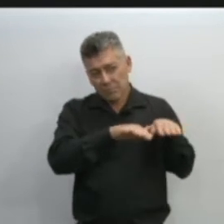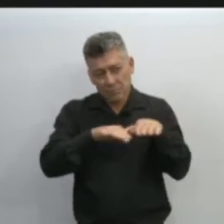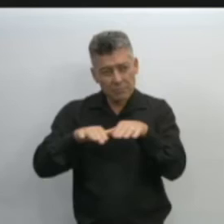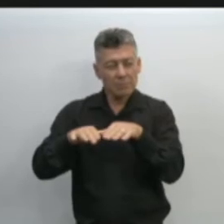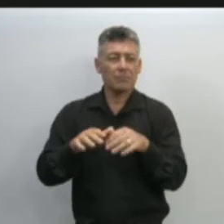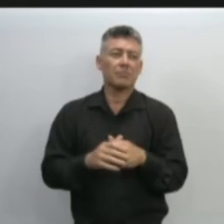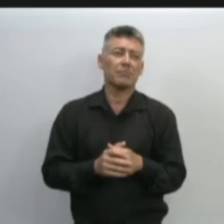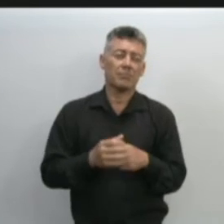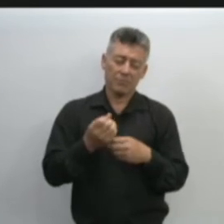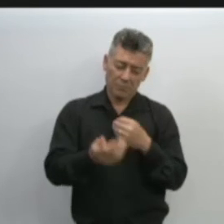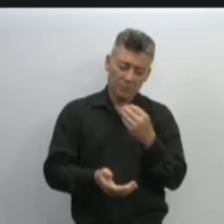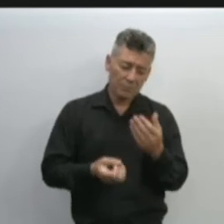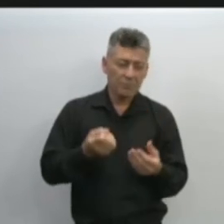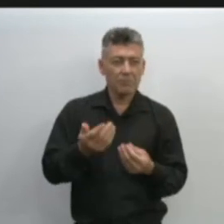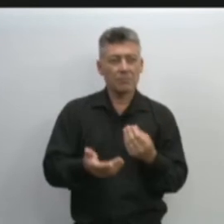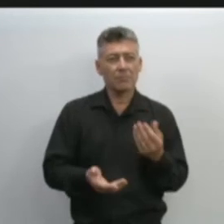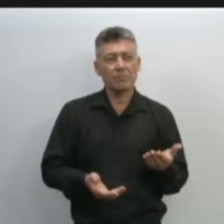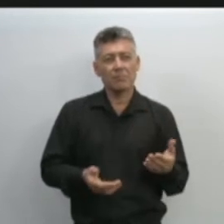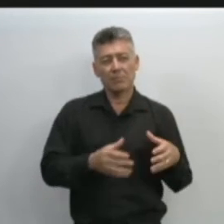e trazendo, né,